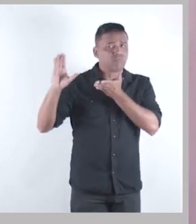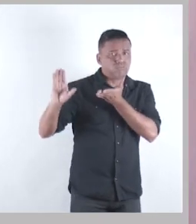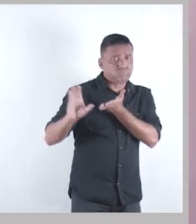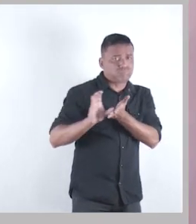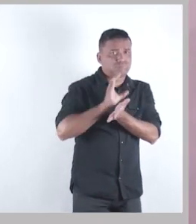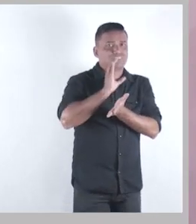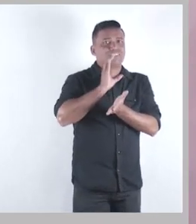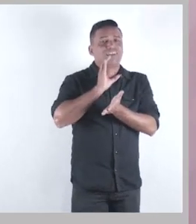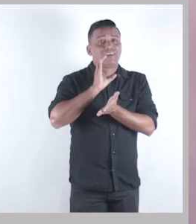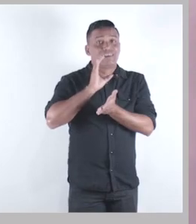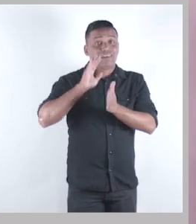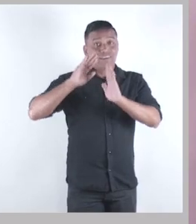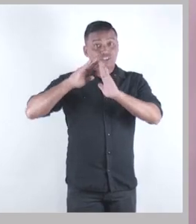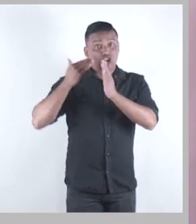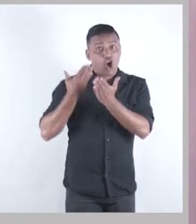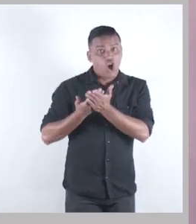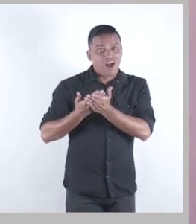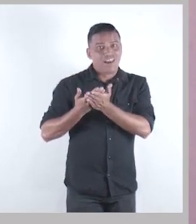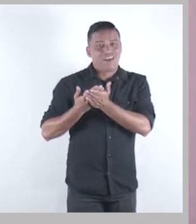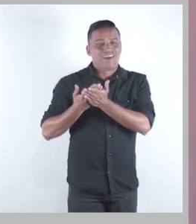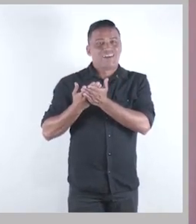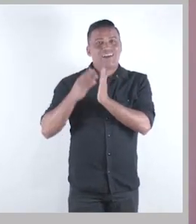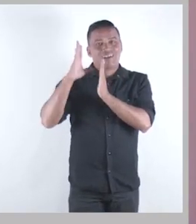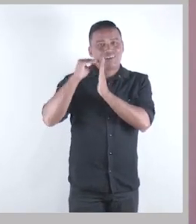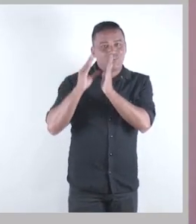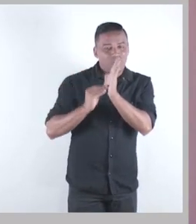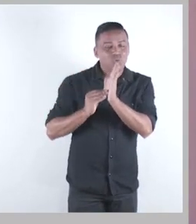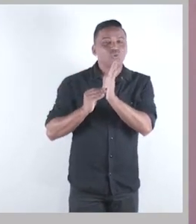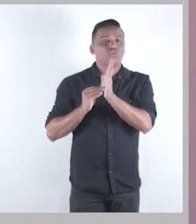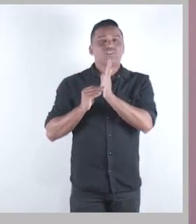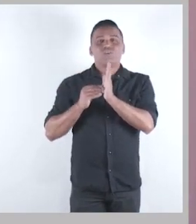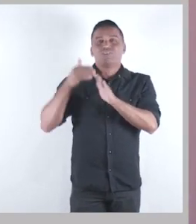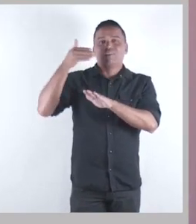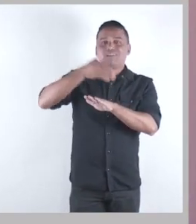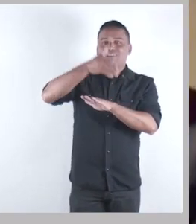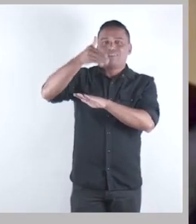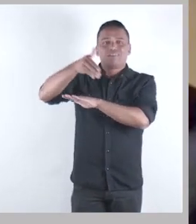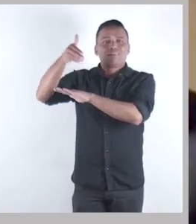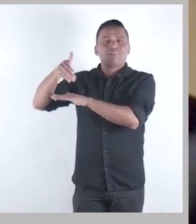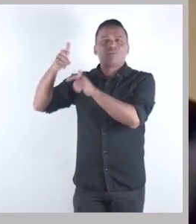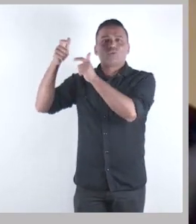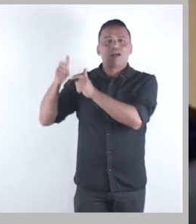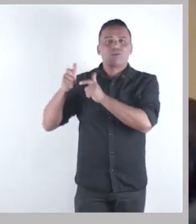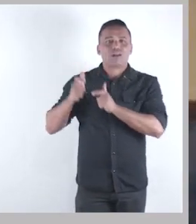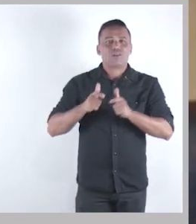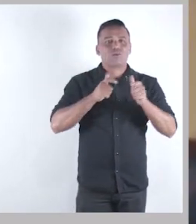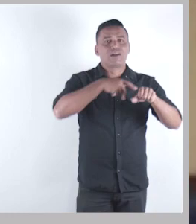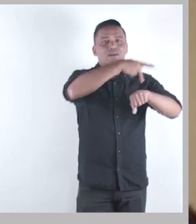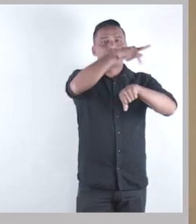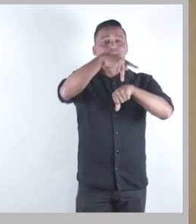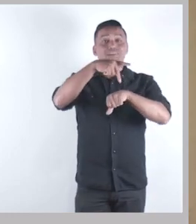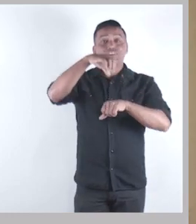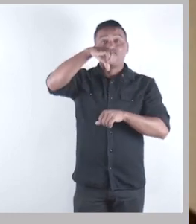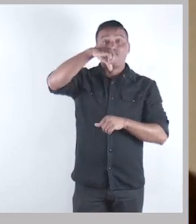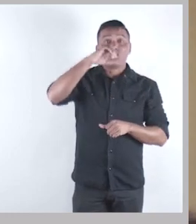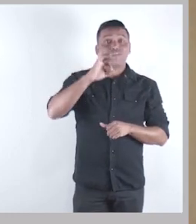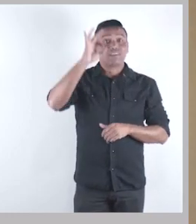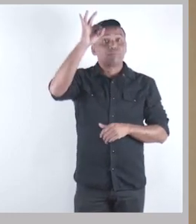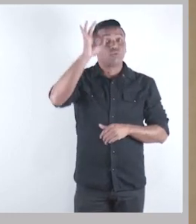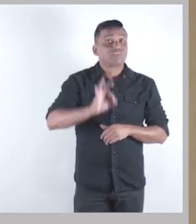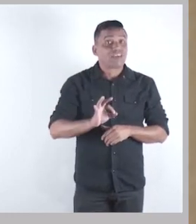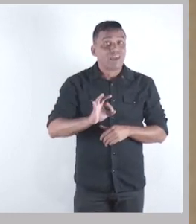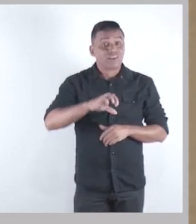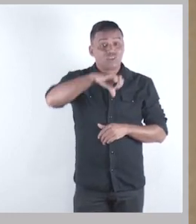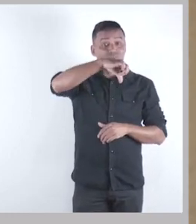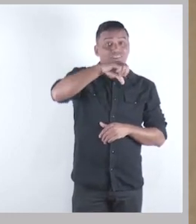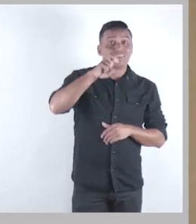livros escolares, que nós levamos para diversos pontos do país e vendemos muitas vezes com 90% de desconto ou